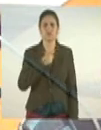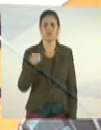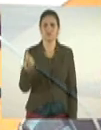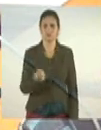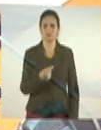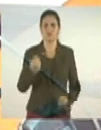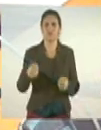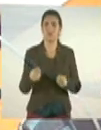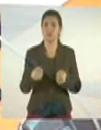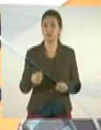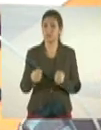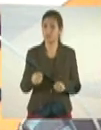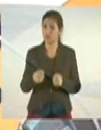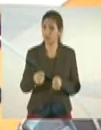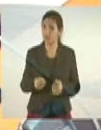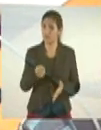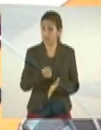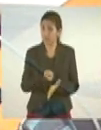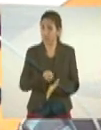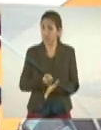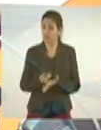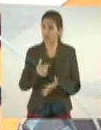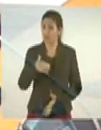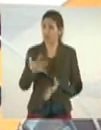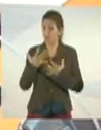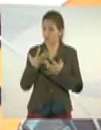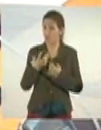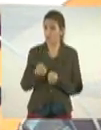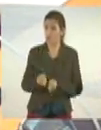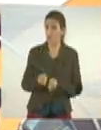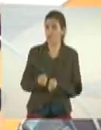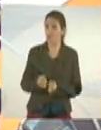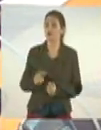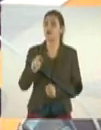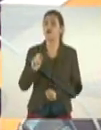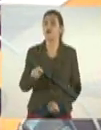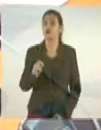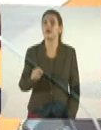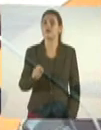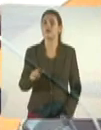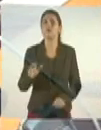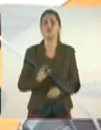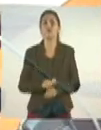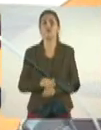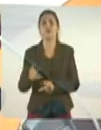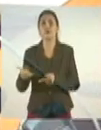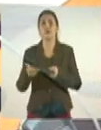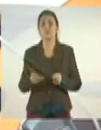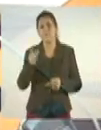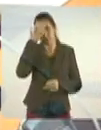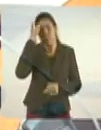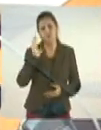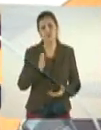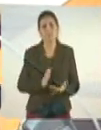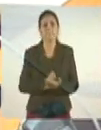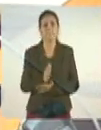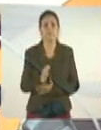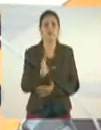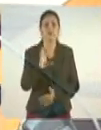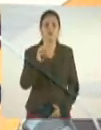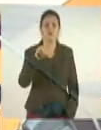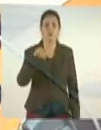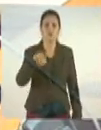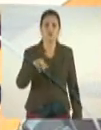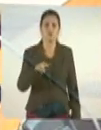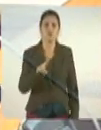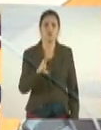concordo é que em vez de se fazer essa seleção por meio de diploma que a gente chame as pessoas que foram submetido a concurso público isso eu sou de acordo